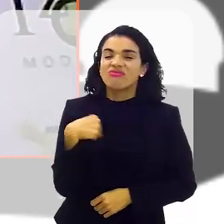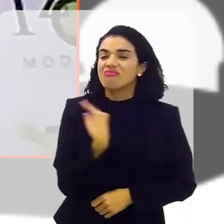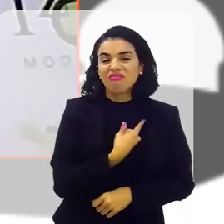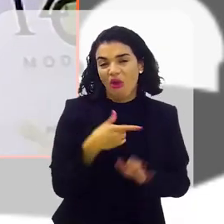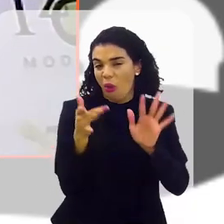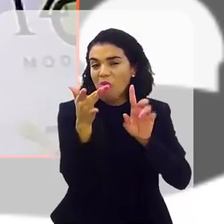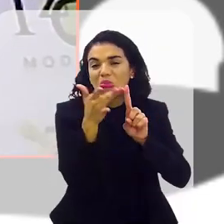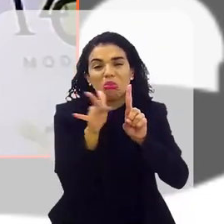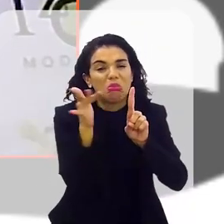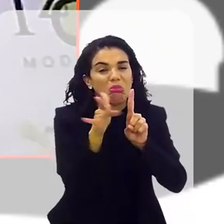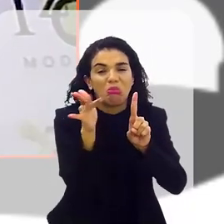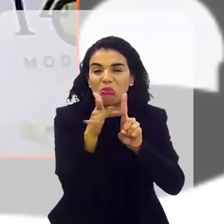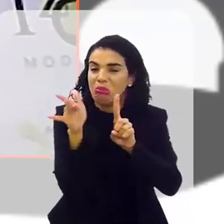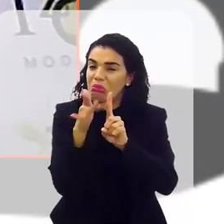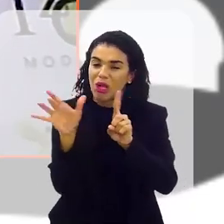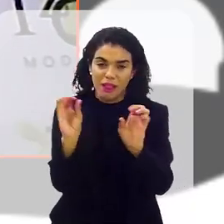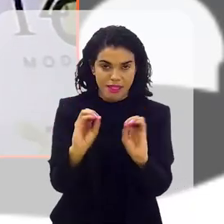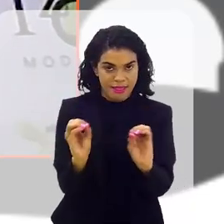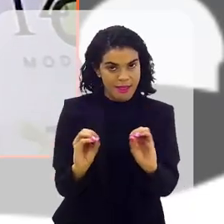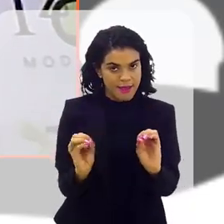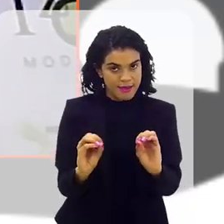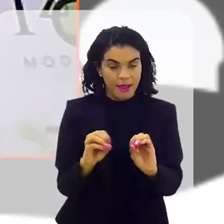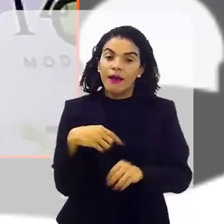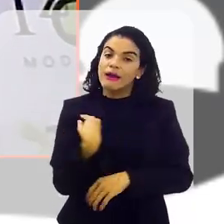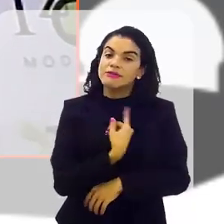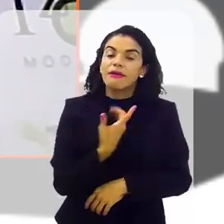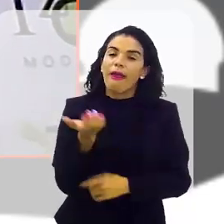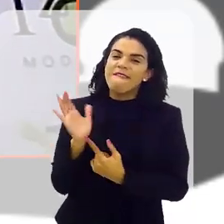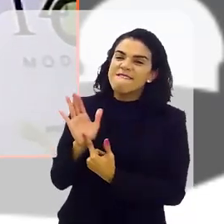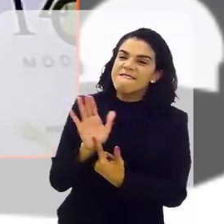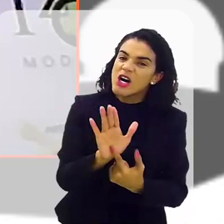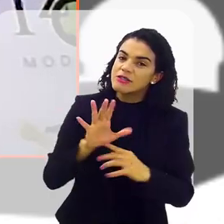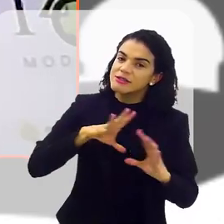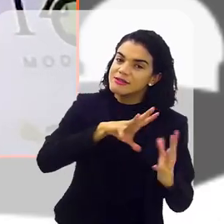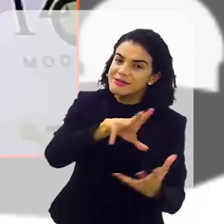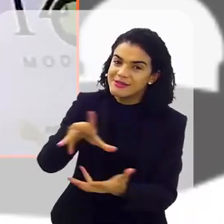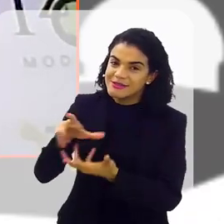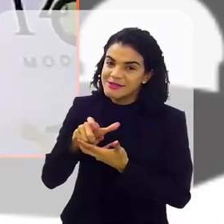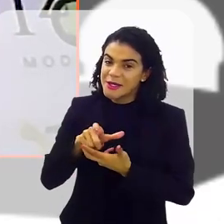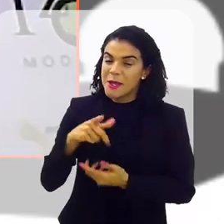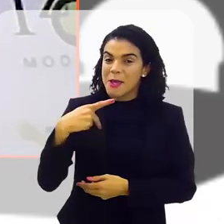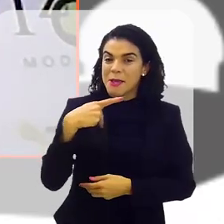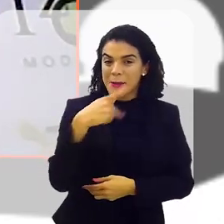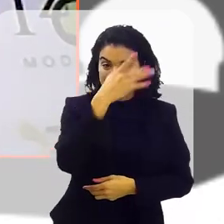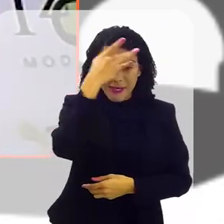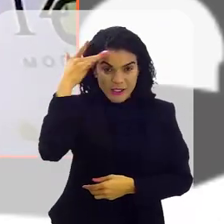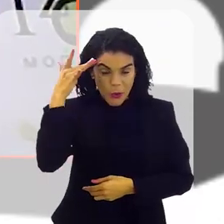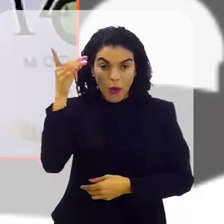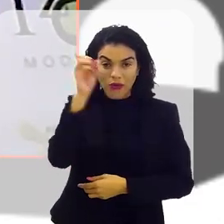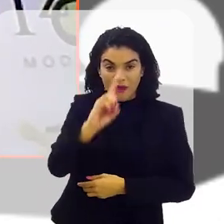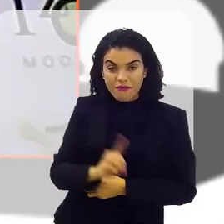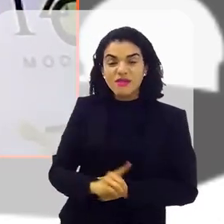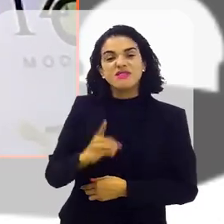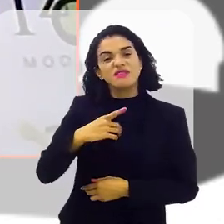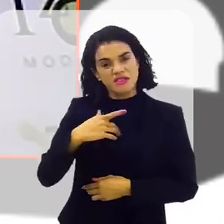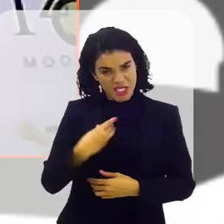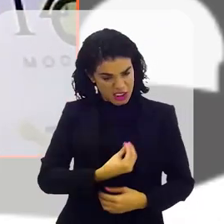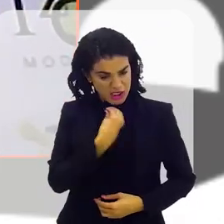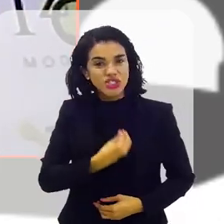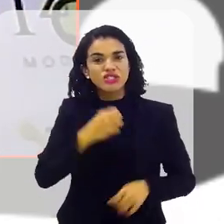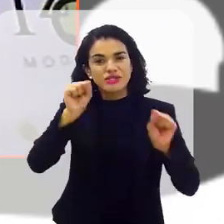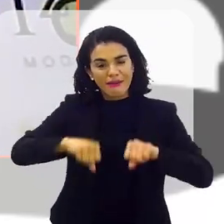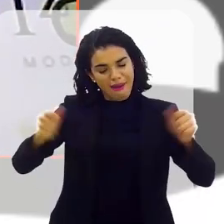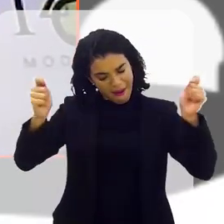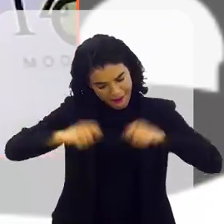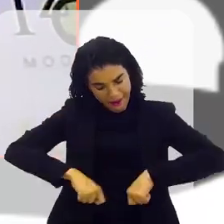não é o Coitadinho Não é nada disso a gente só quer mostrar para o mundo que perceber existe e é